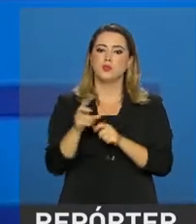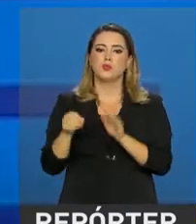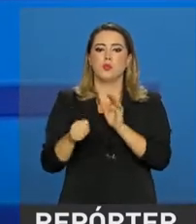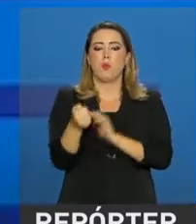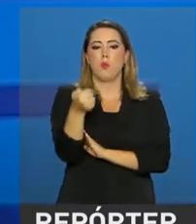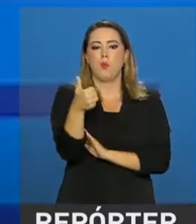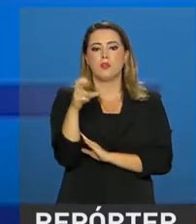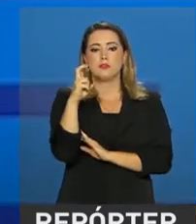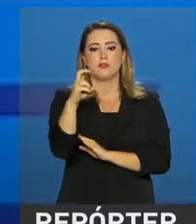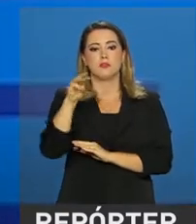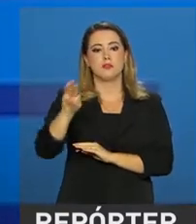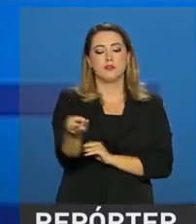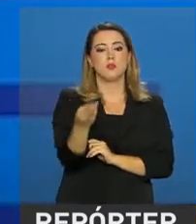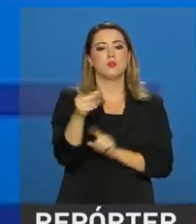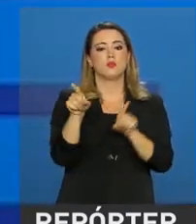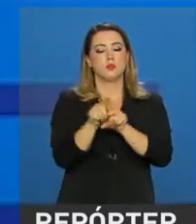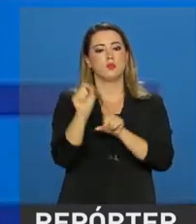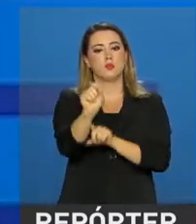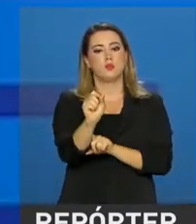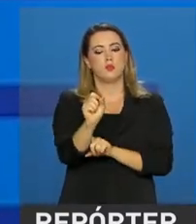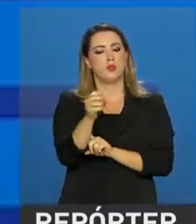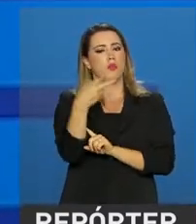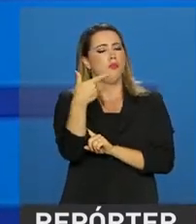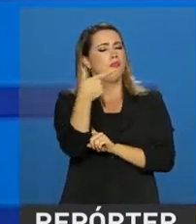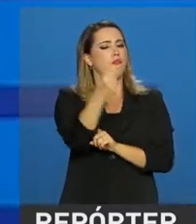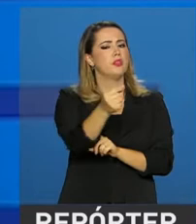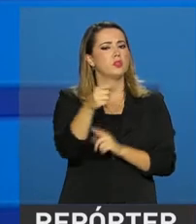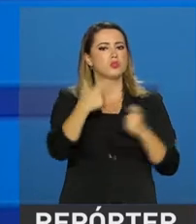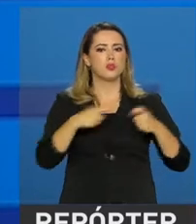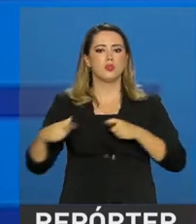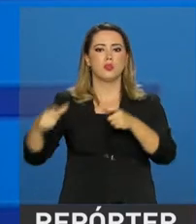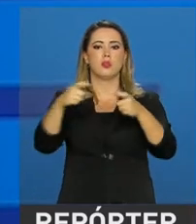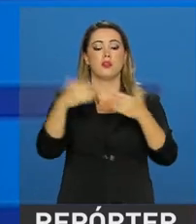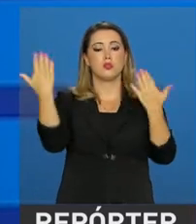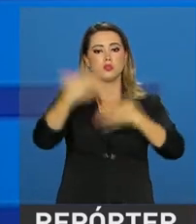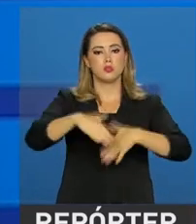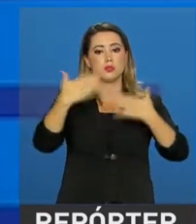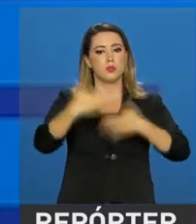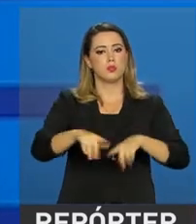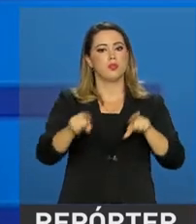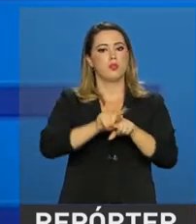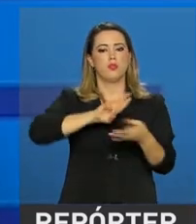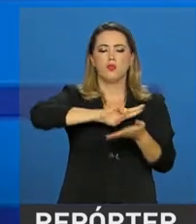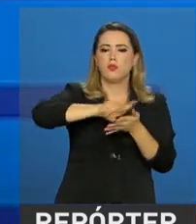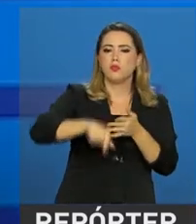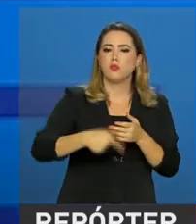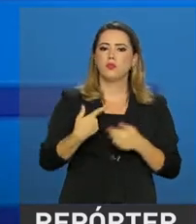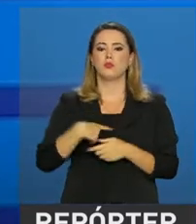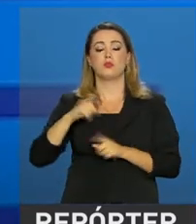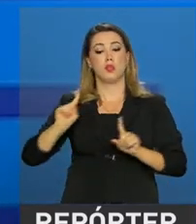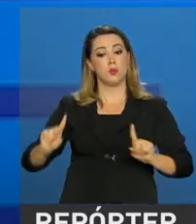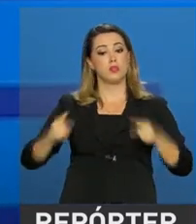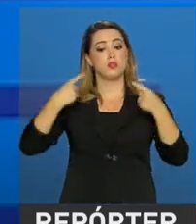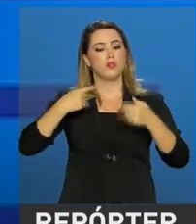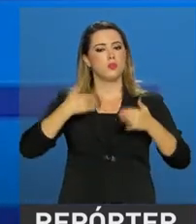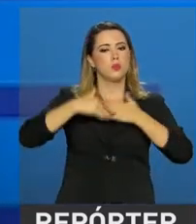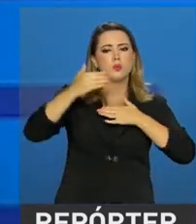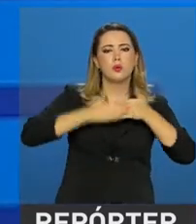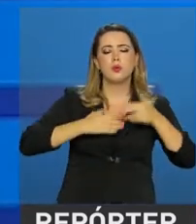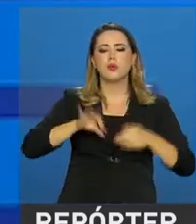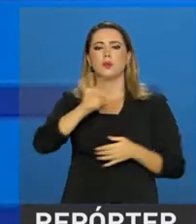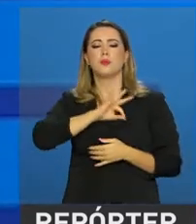milhões, 20 mil locais de prova, 200 mil salas, é um desafio para qualquer polícia do mundo, né? Para